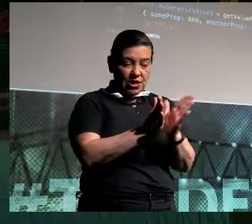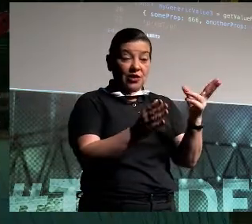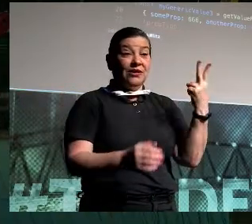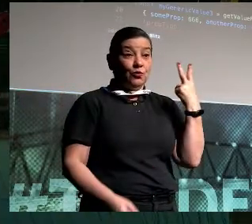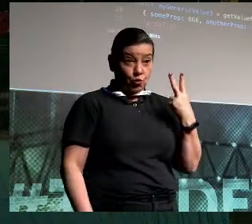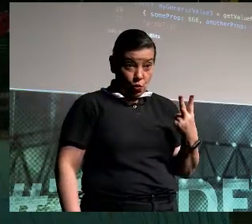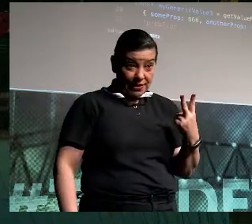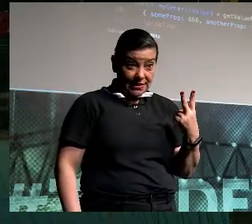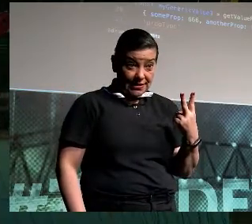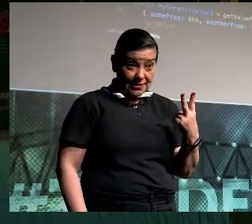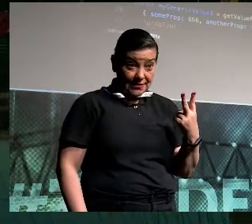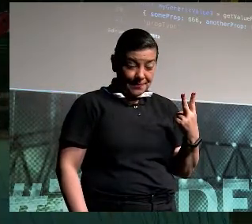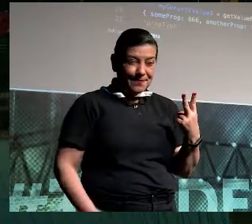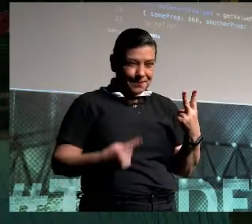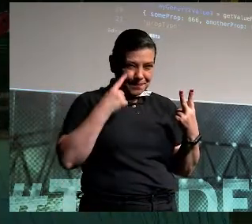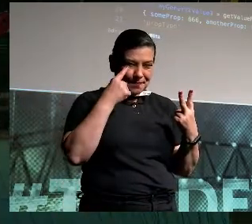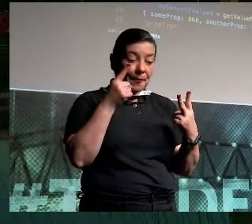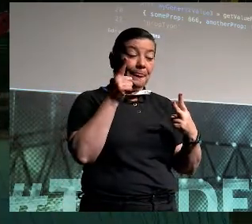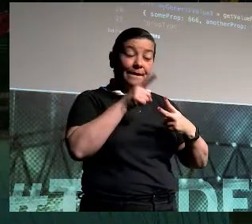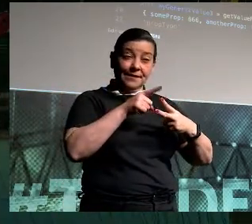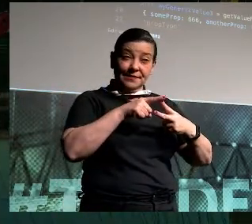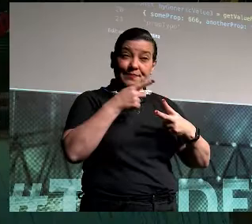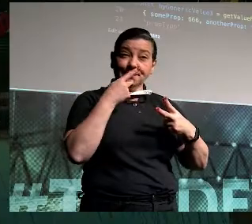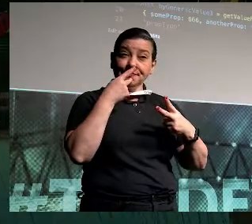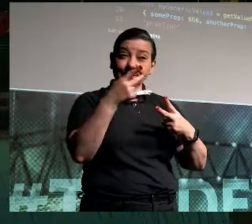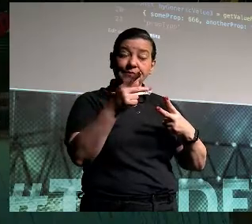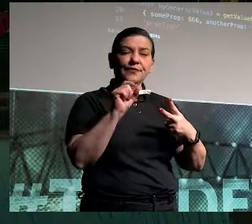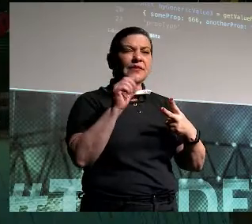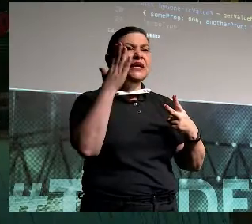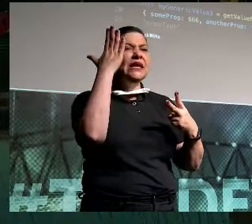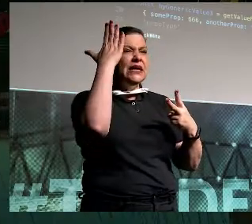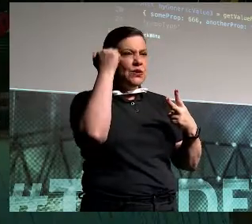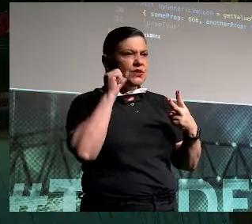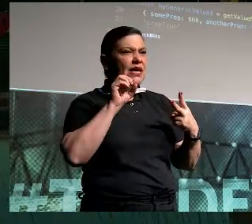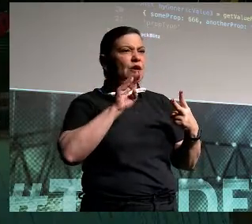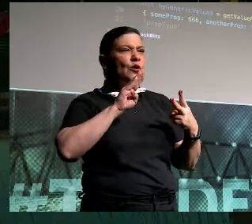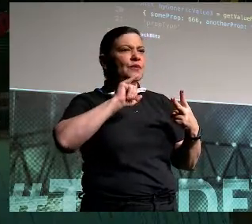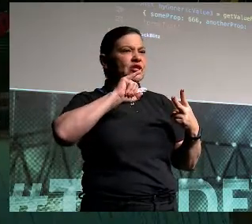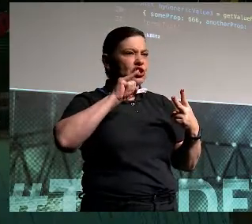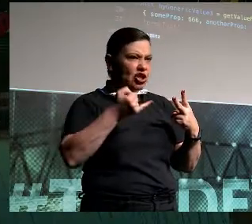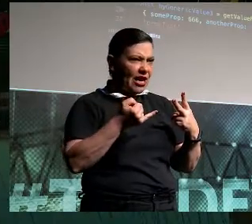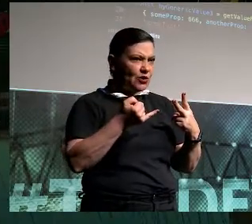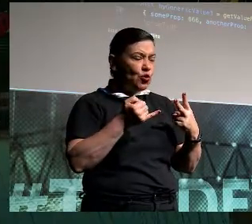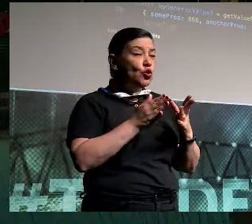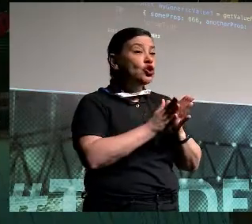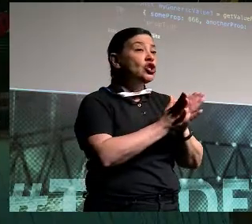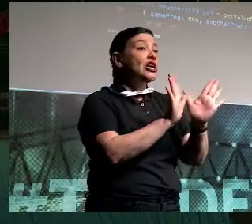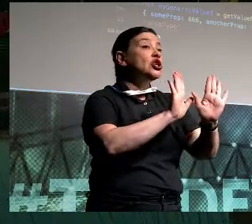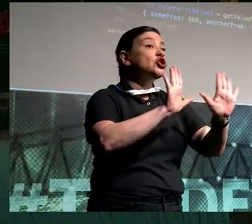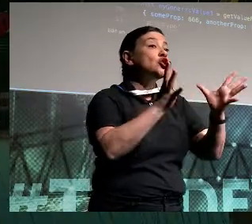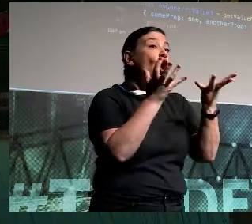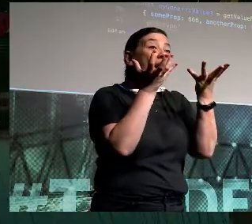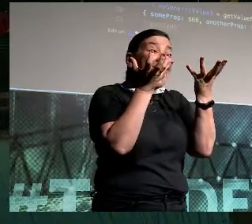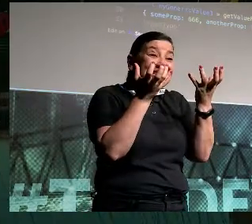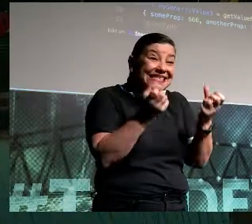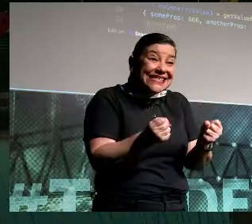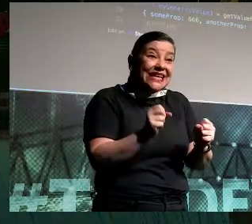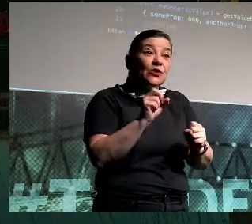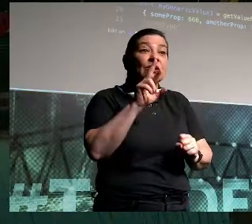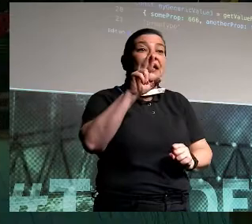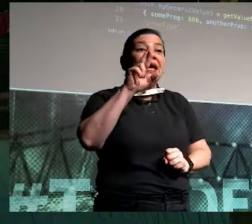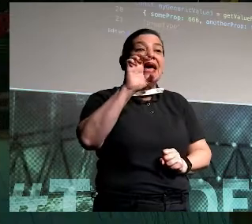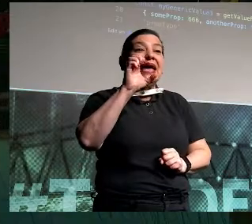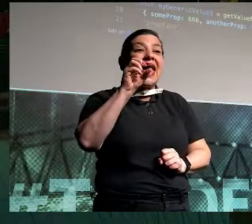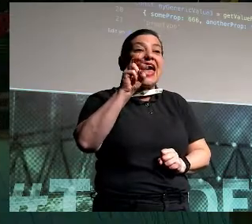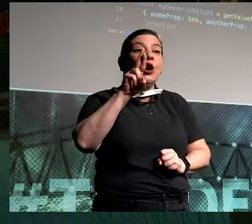dois, sendo que o primeiro, eu estou falando que eu só aceito esse tipo genérico, ele só aceita records, que é uma maneira